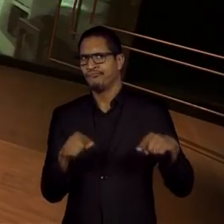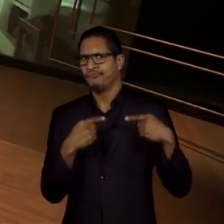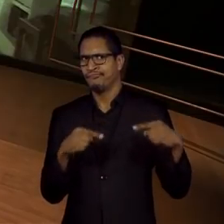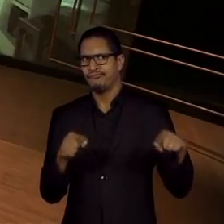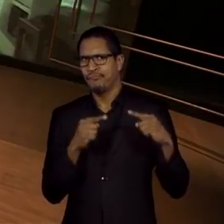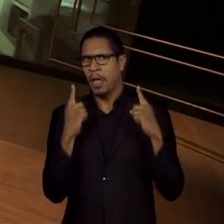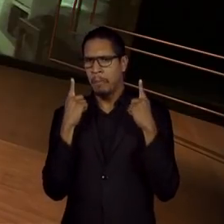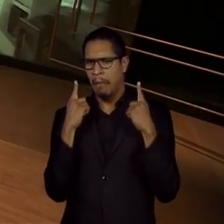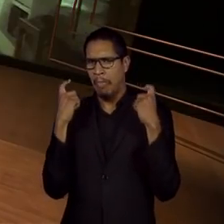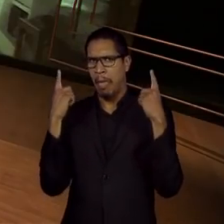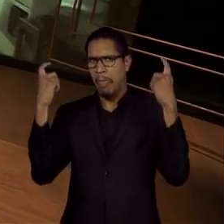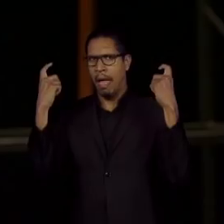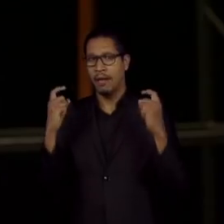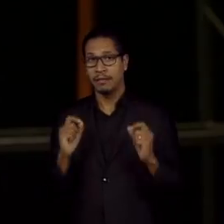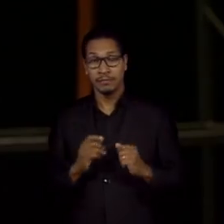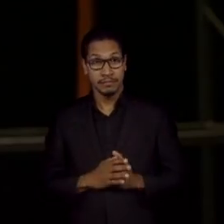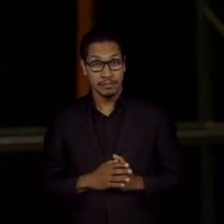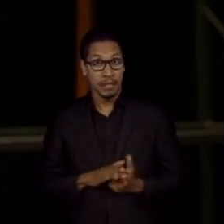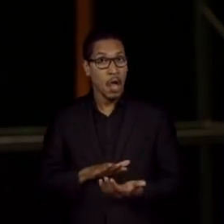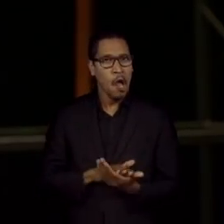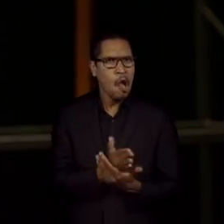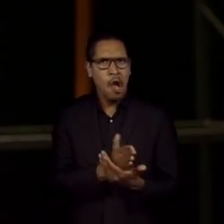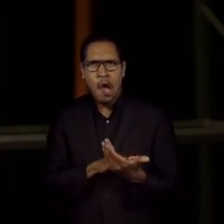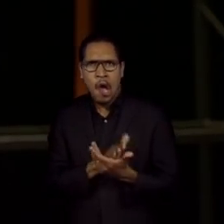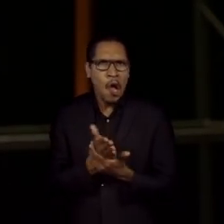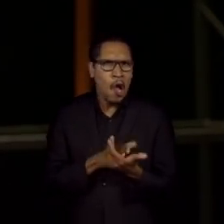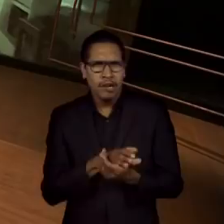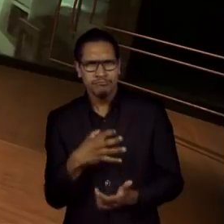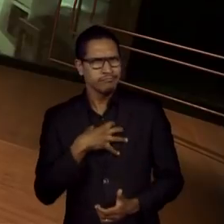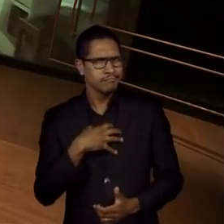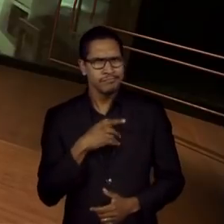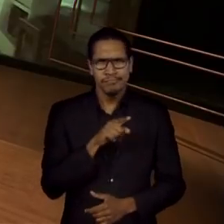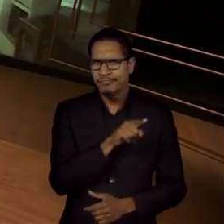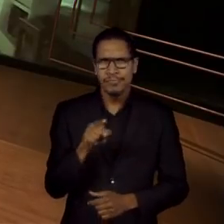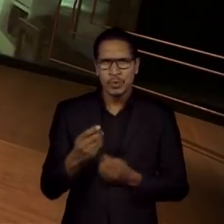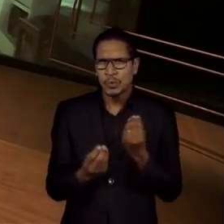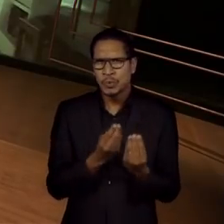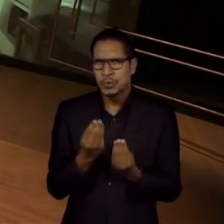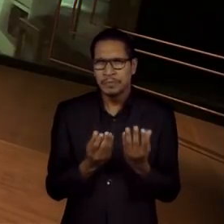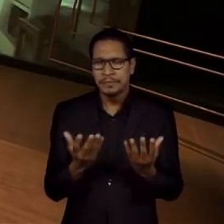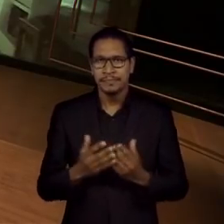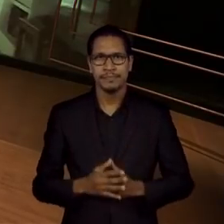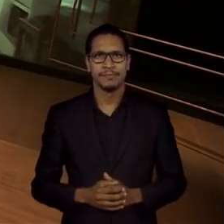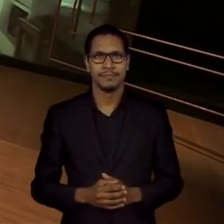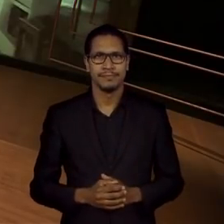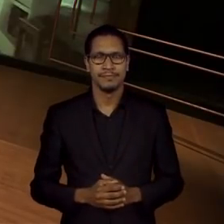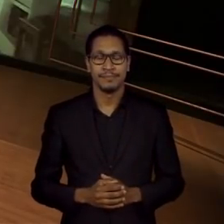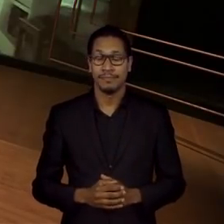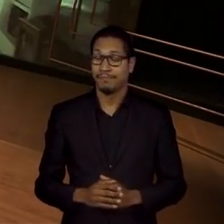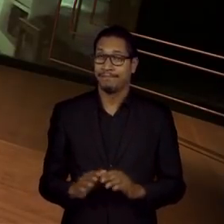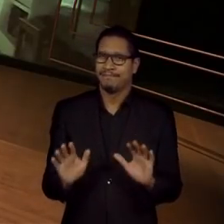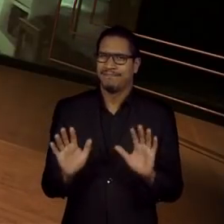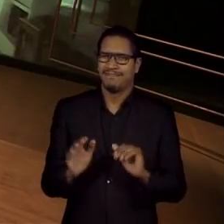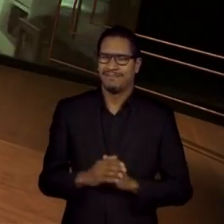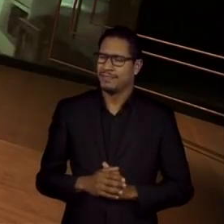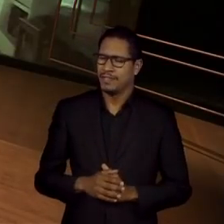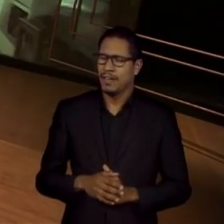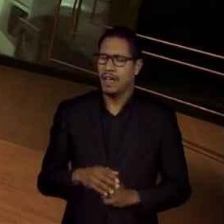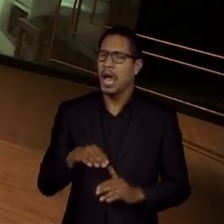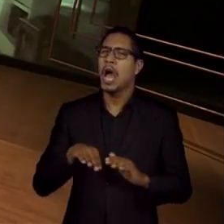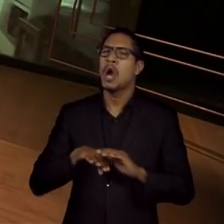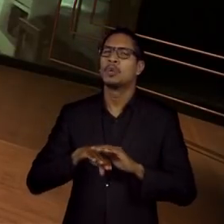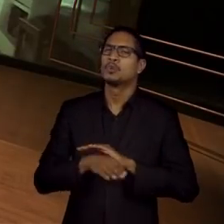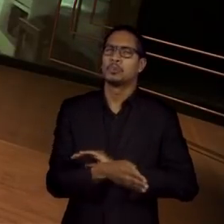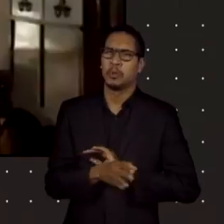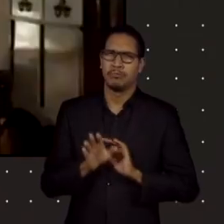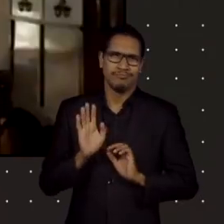barulhenta. Isso incomodava, de alguma forma, vocês? Não, nós acostumamos com isso, desde o